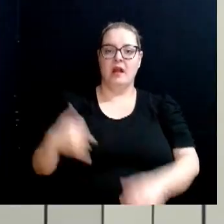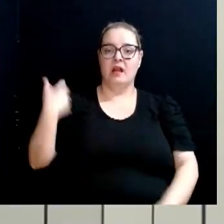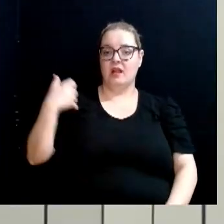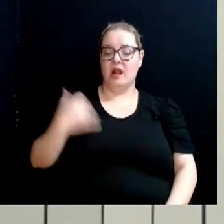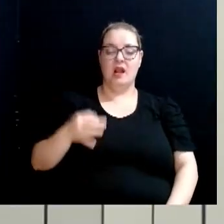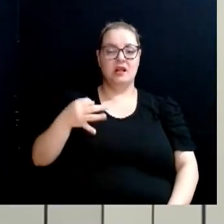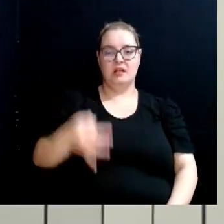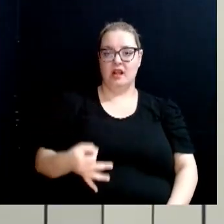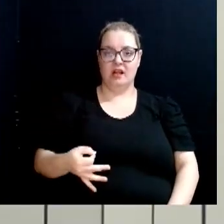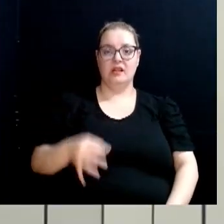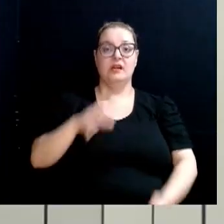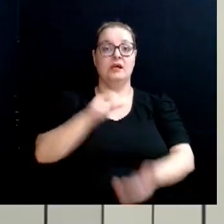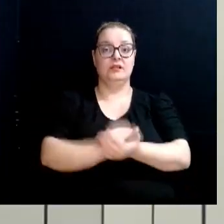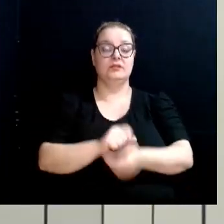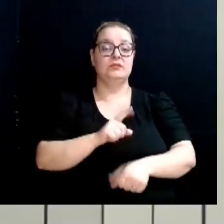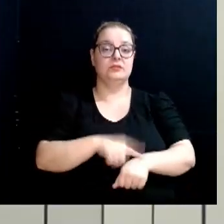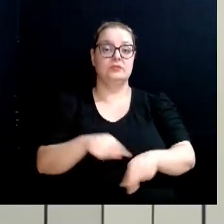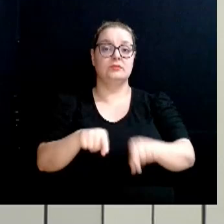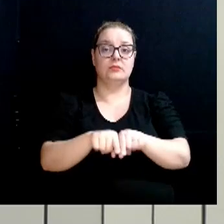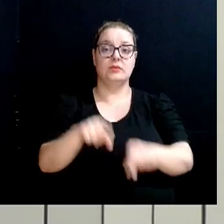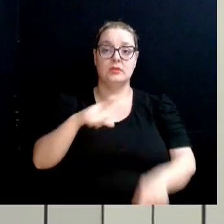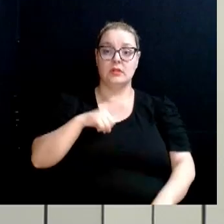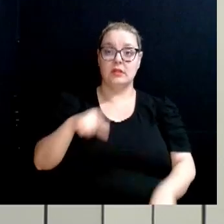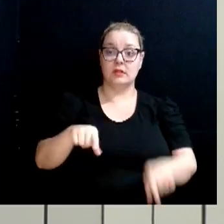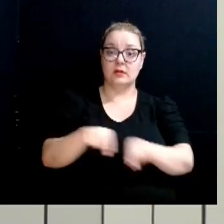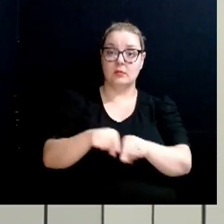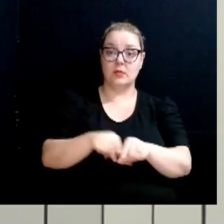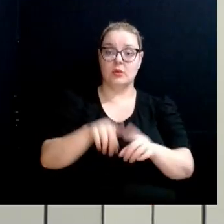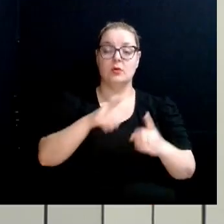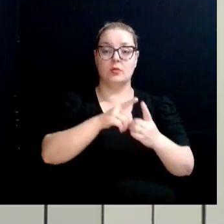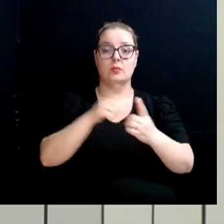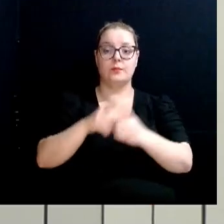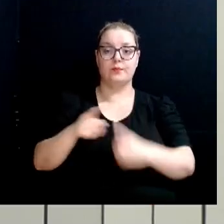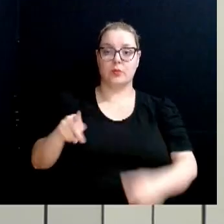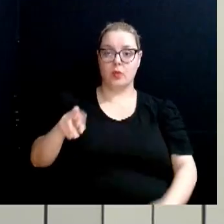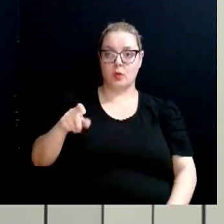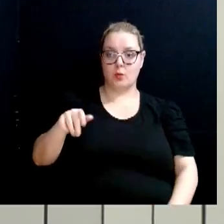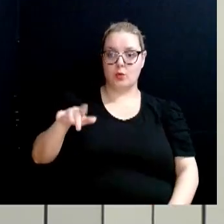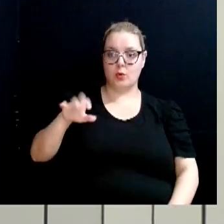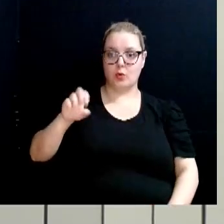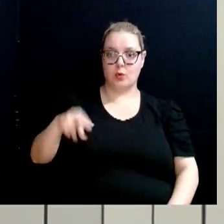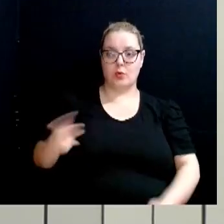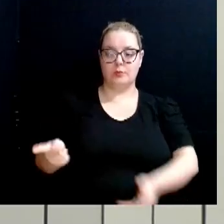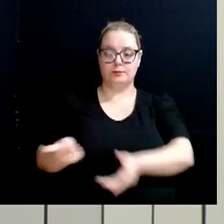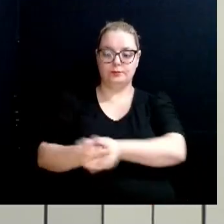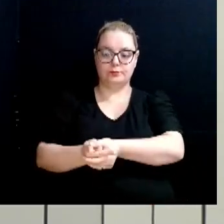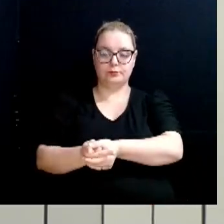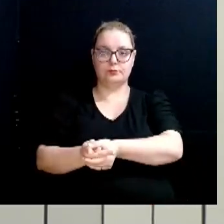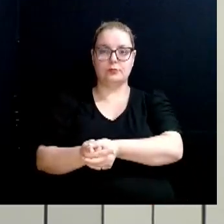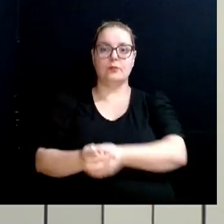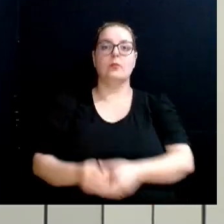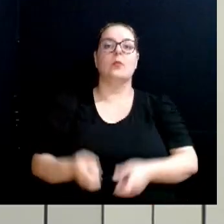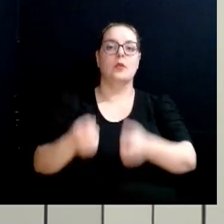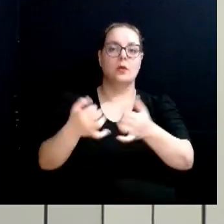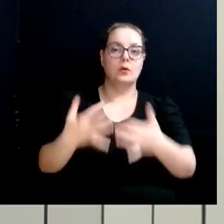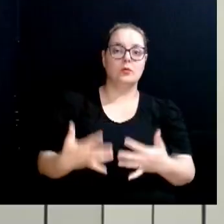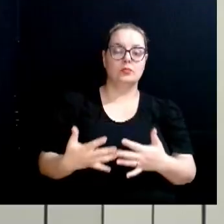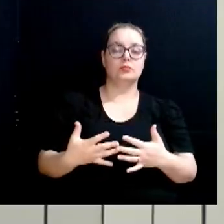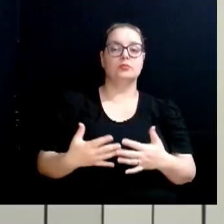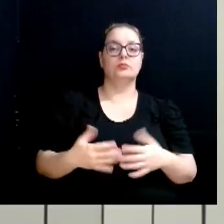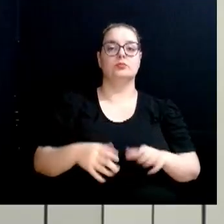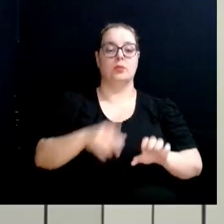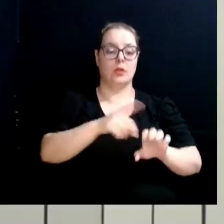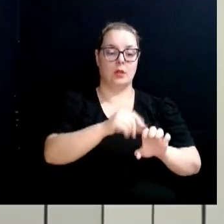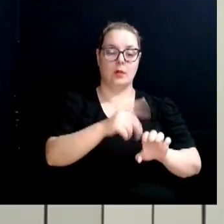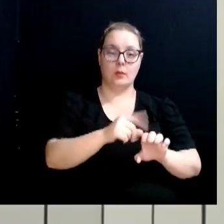e horários. Terá ainda atendimento do PROCON, orientações do Programa Empreendedorismo da